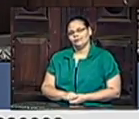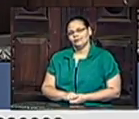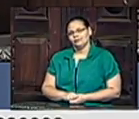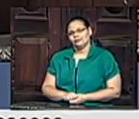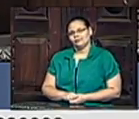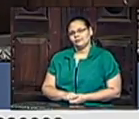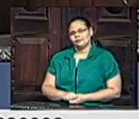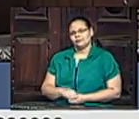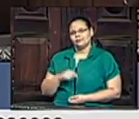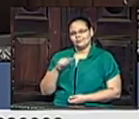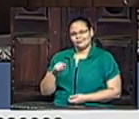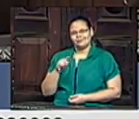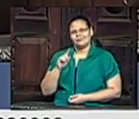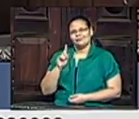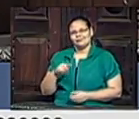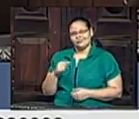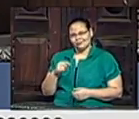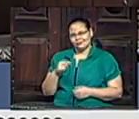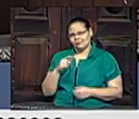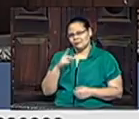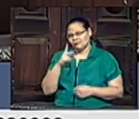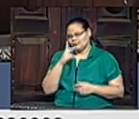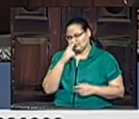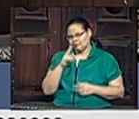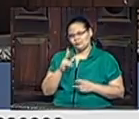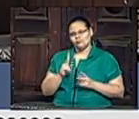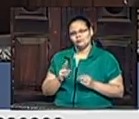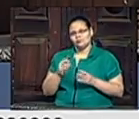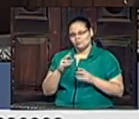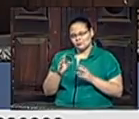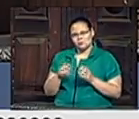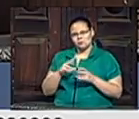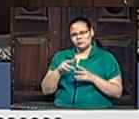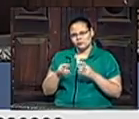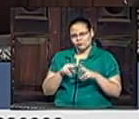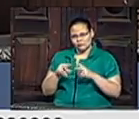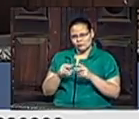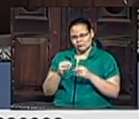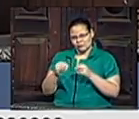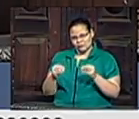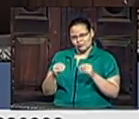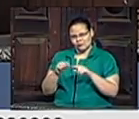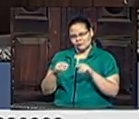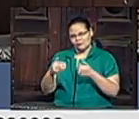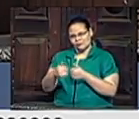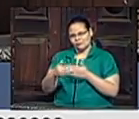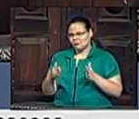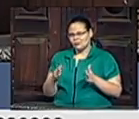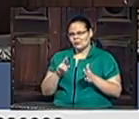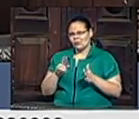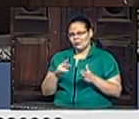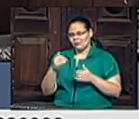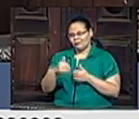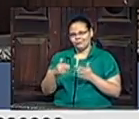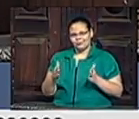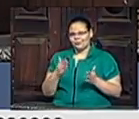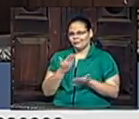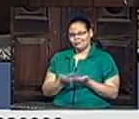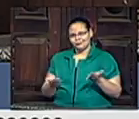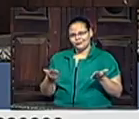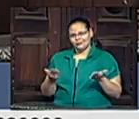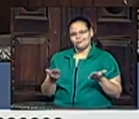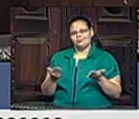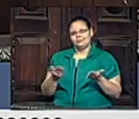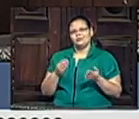esse embrulho da maldade não é mais um pacote, né? De tanto que foi perdendo, já é um